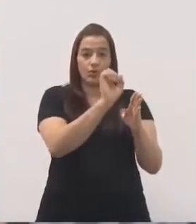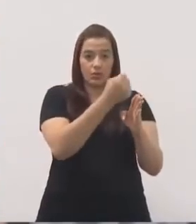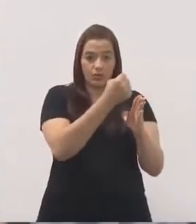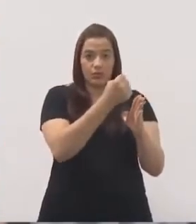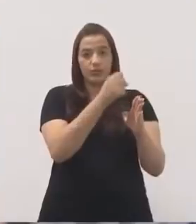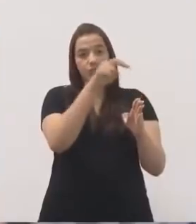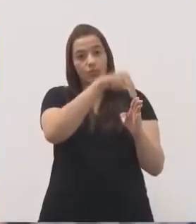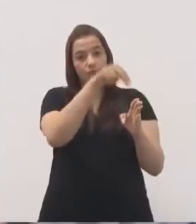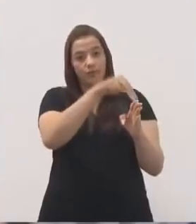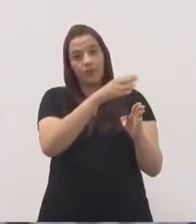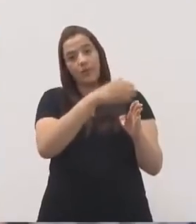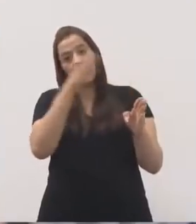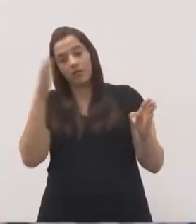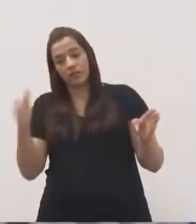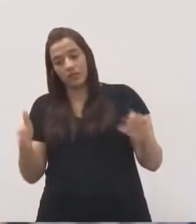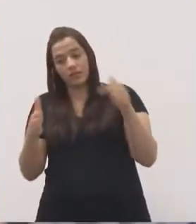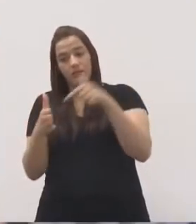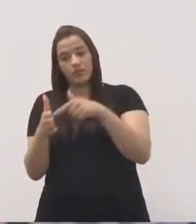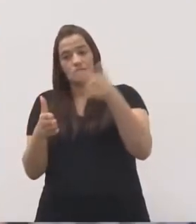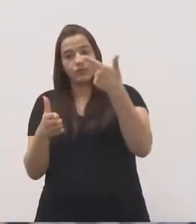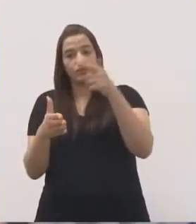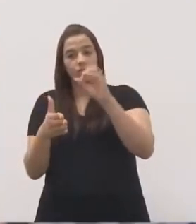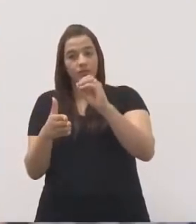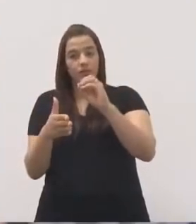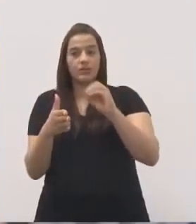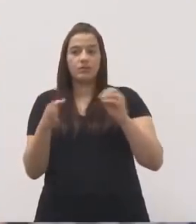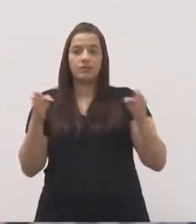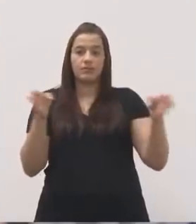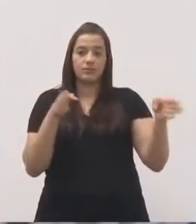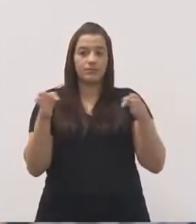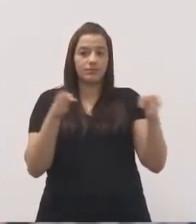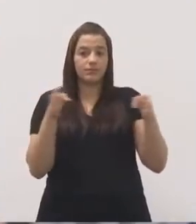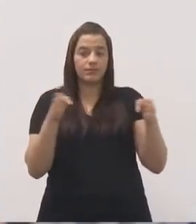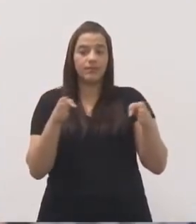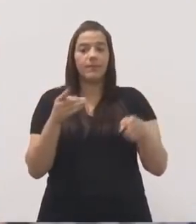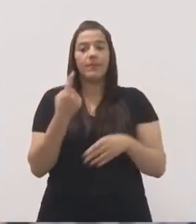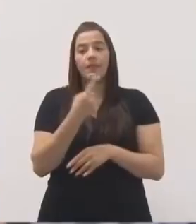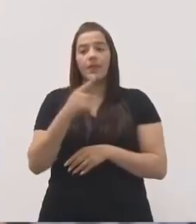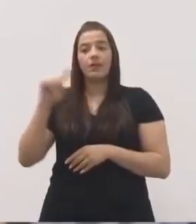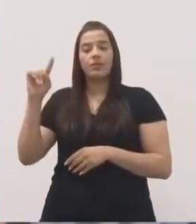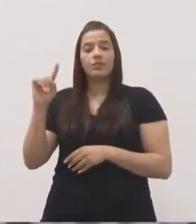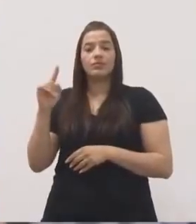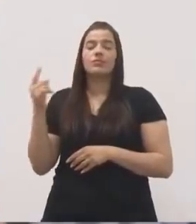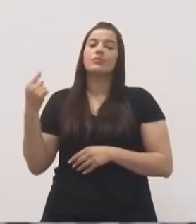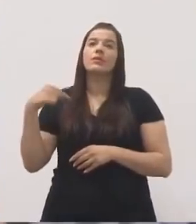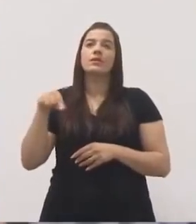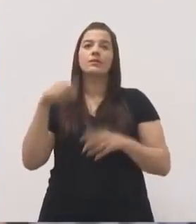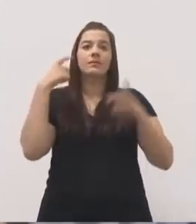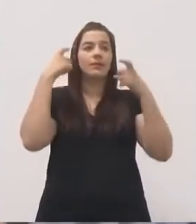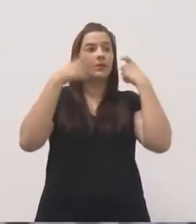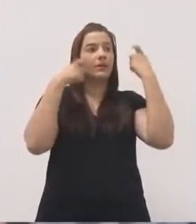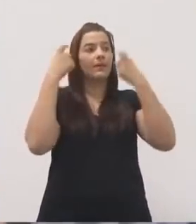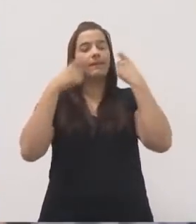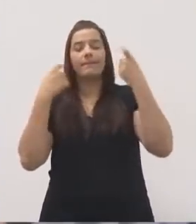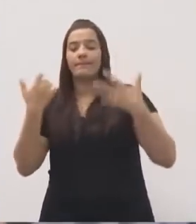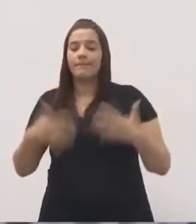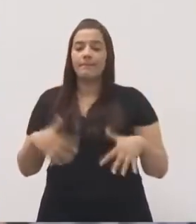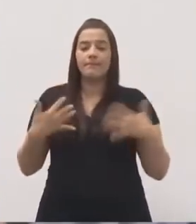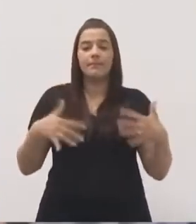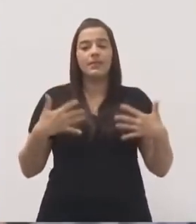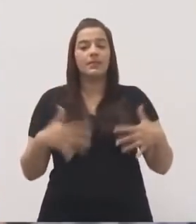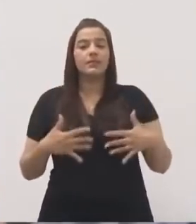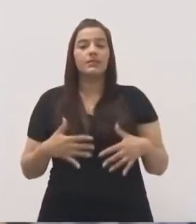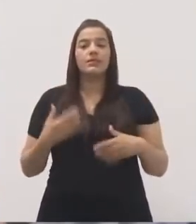novembro até o dia 10 de dezembro, tá bom? E surgiu na última live, né, a preocupação de vários professores